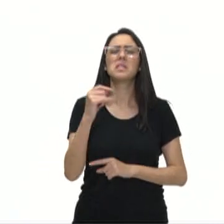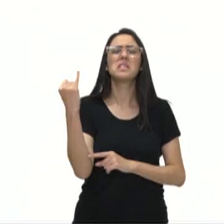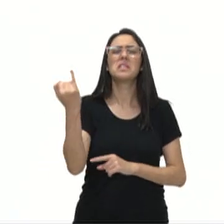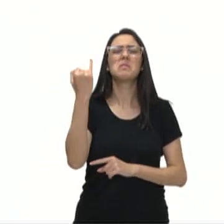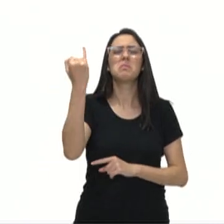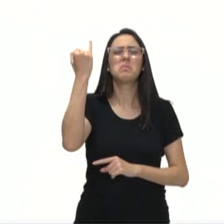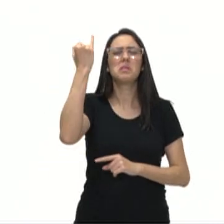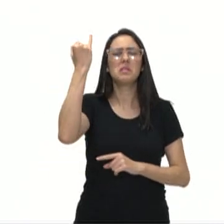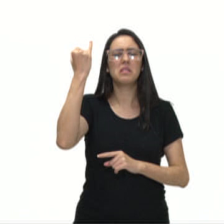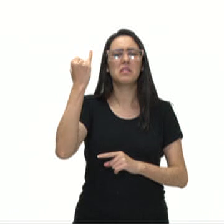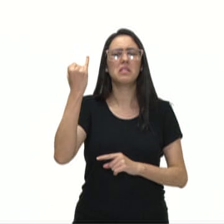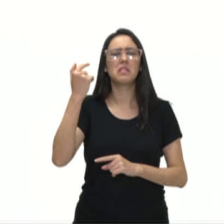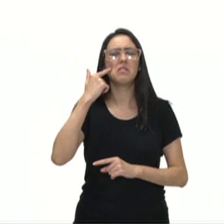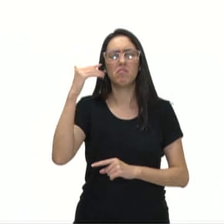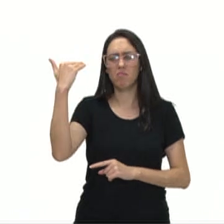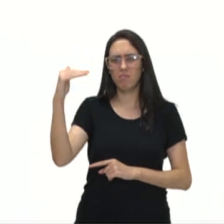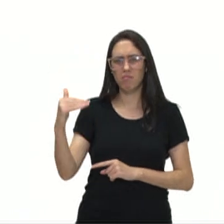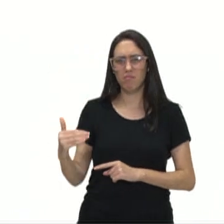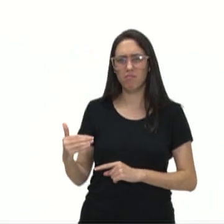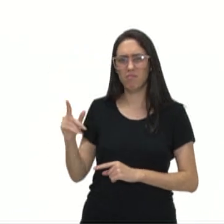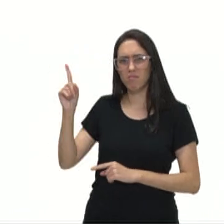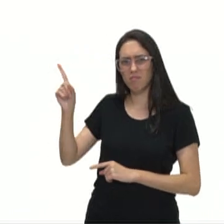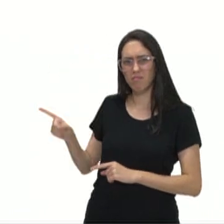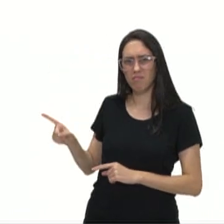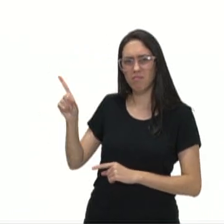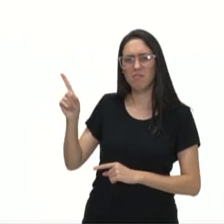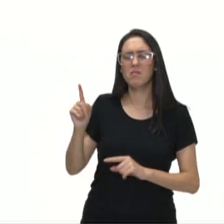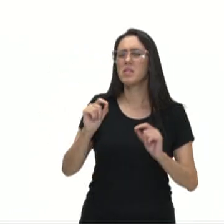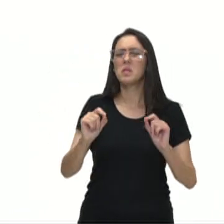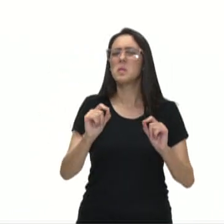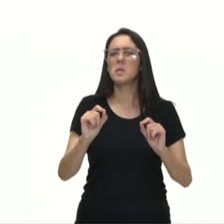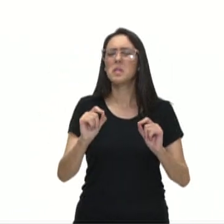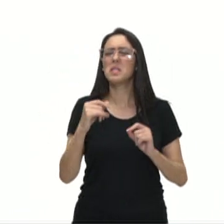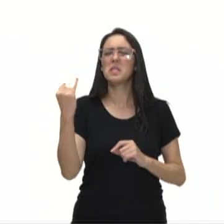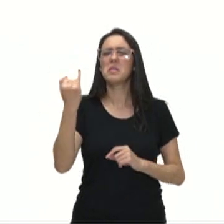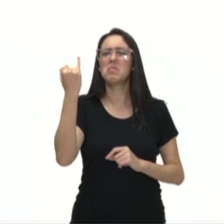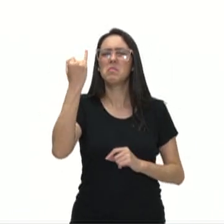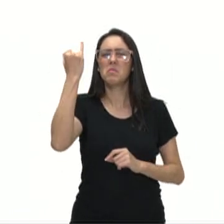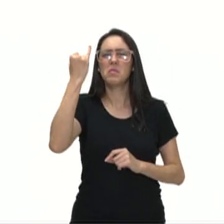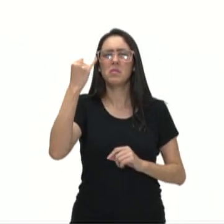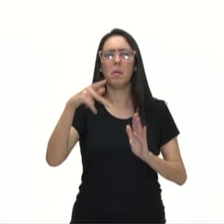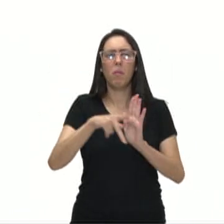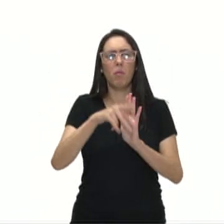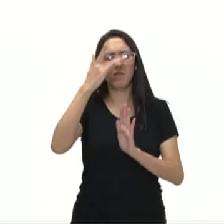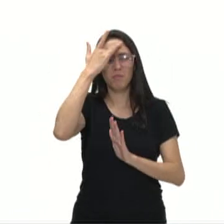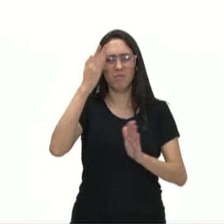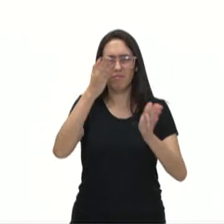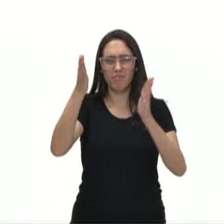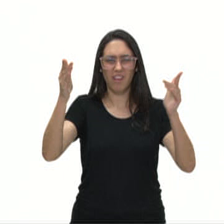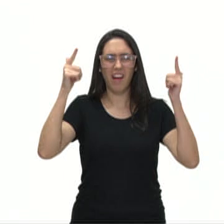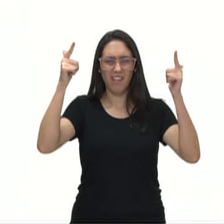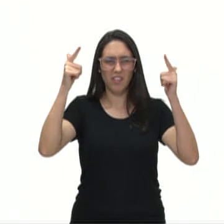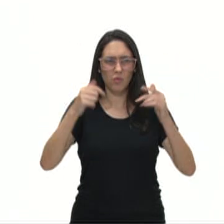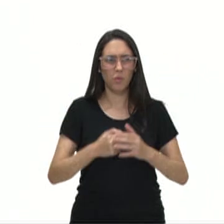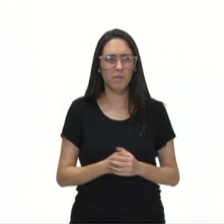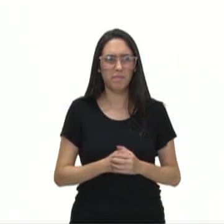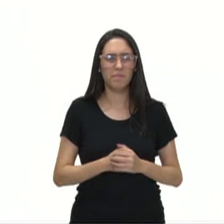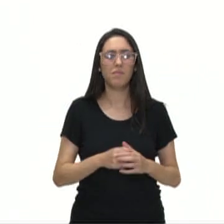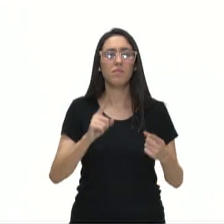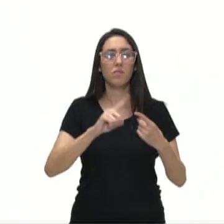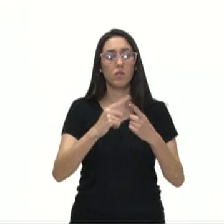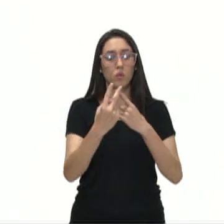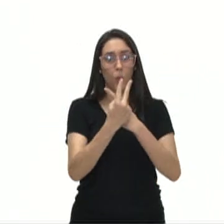itens listados logo abaixo para o praticante de atividades corporais de aventura. O cuidado de si,